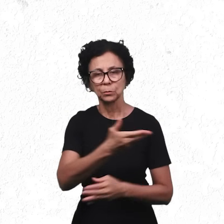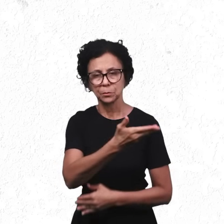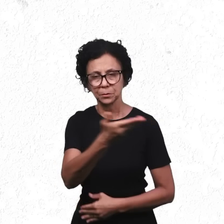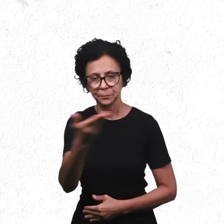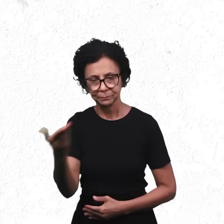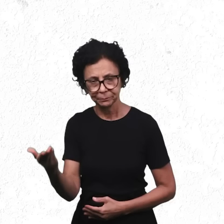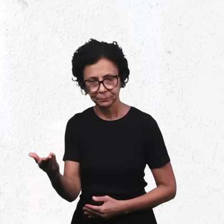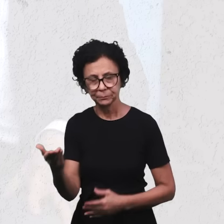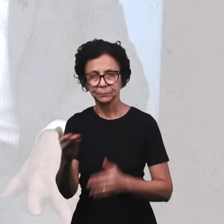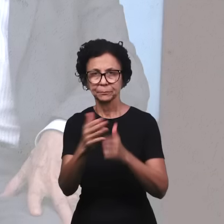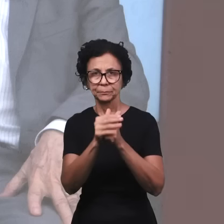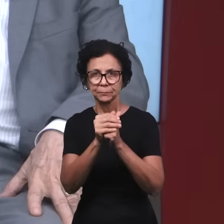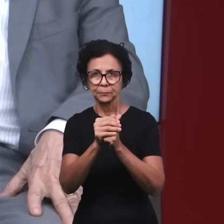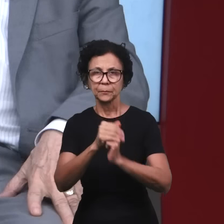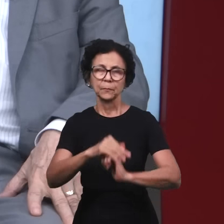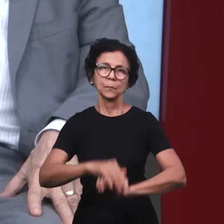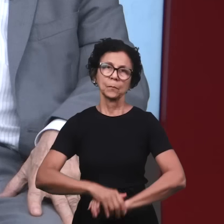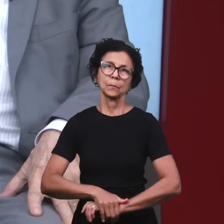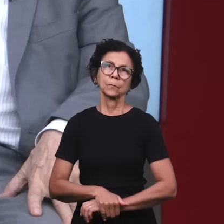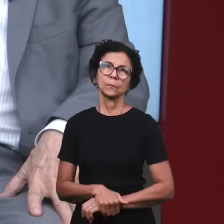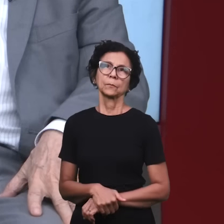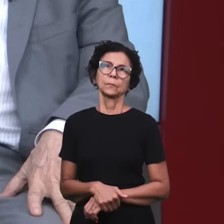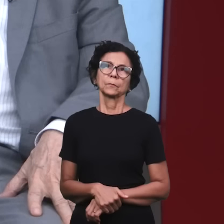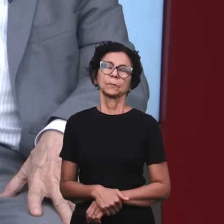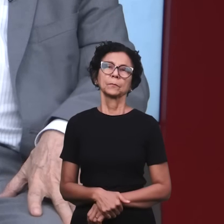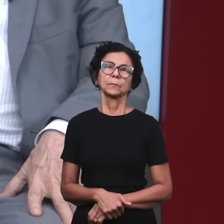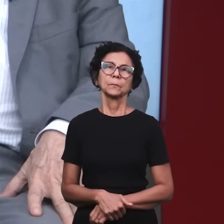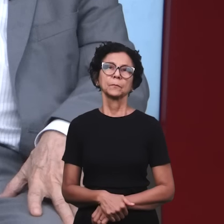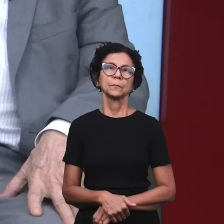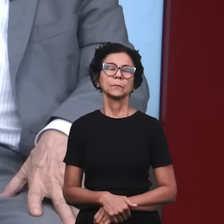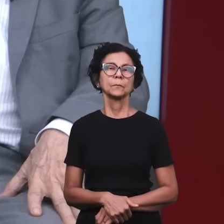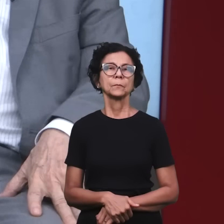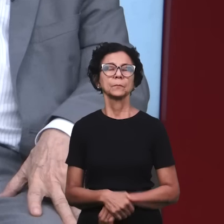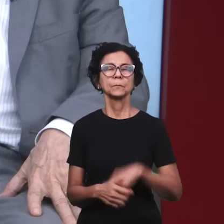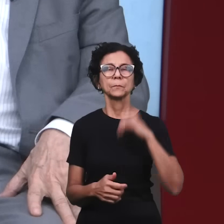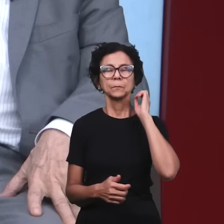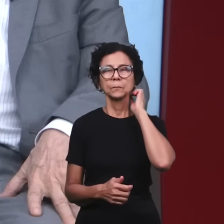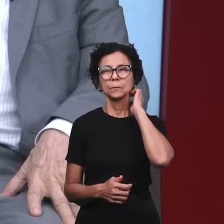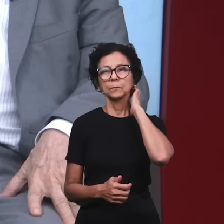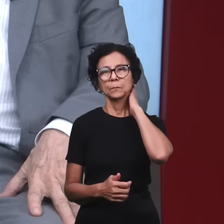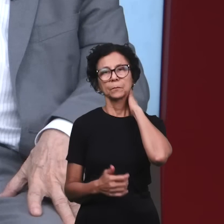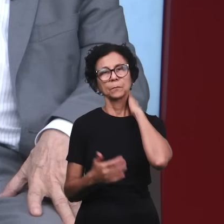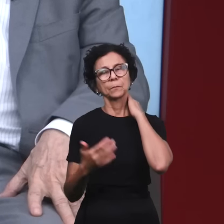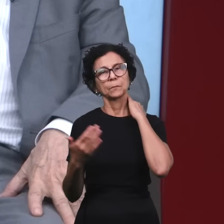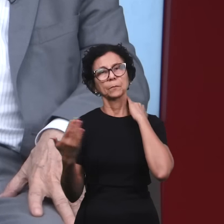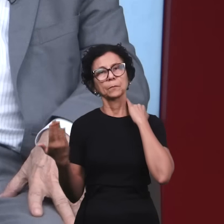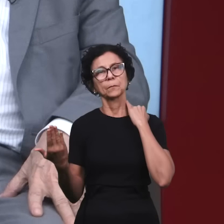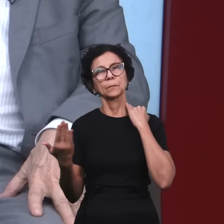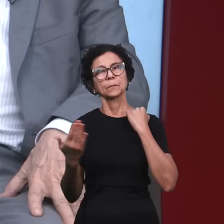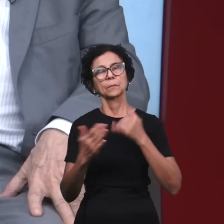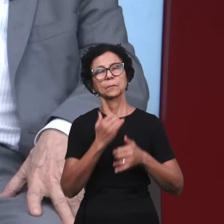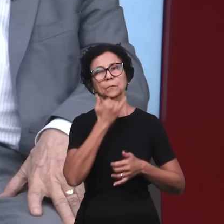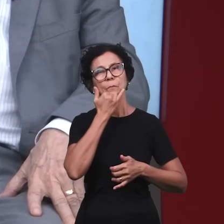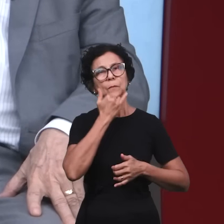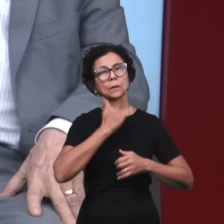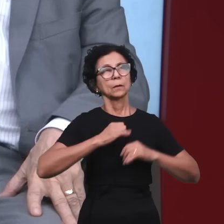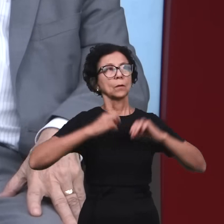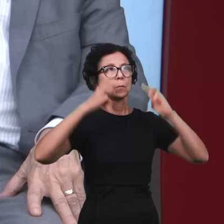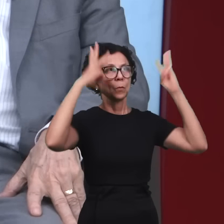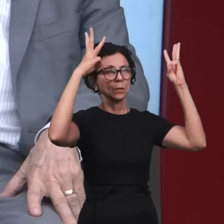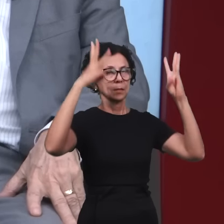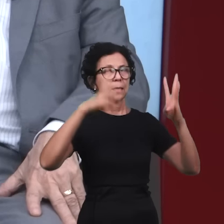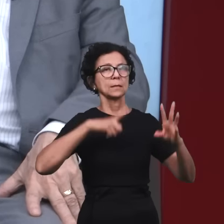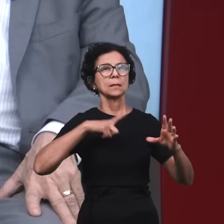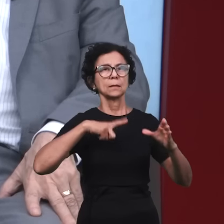Amém. De forma clara e evidente, Moisés deteve atributos do Messias. Em